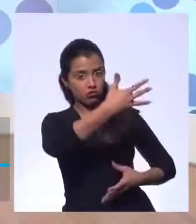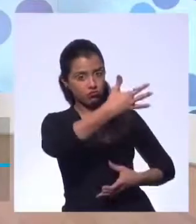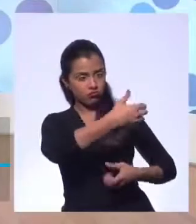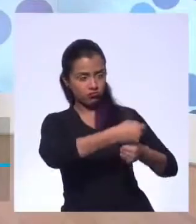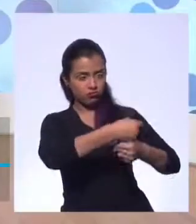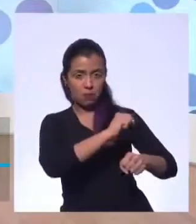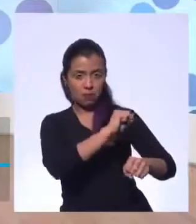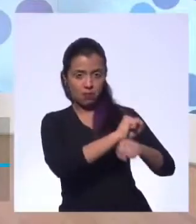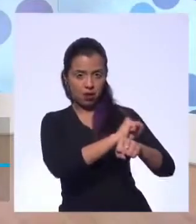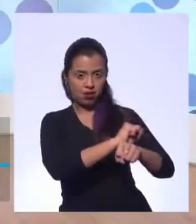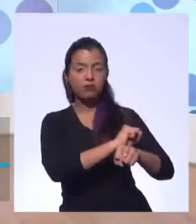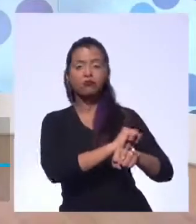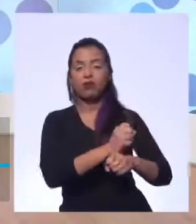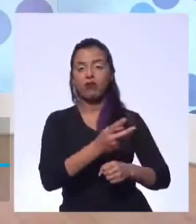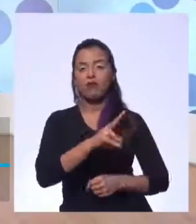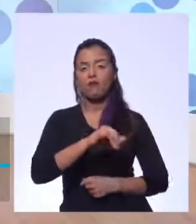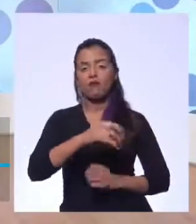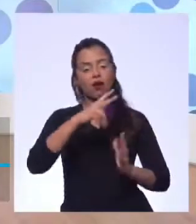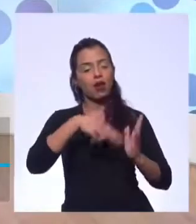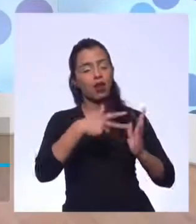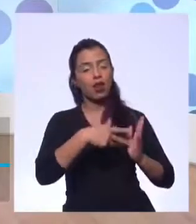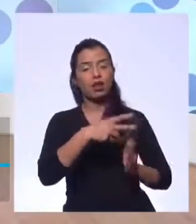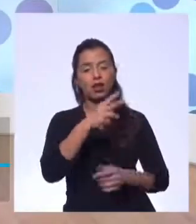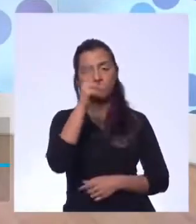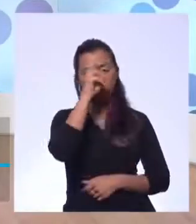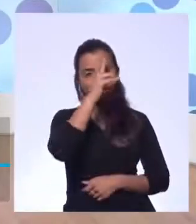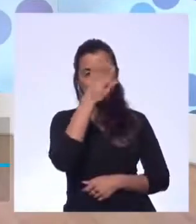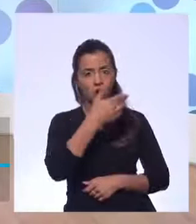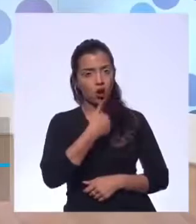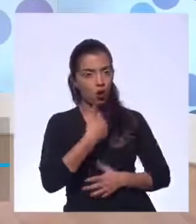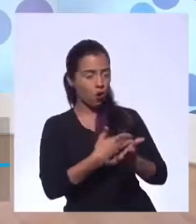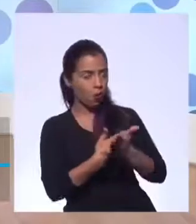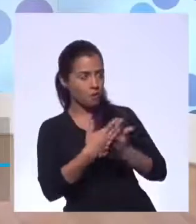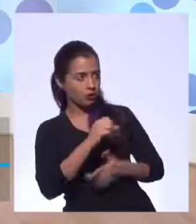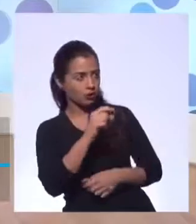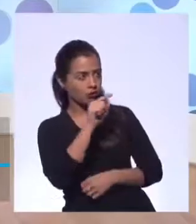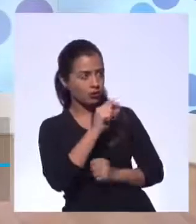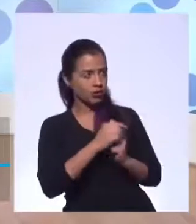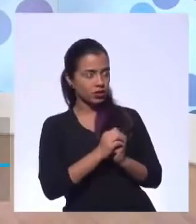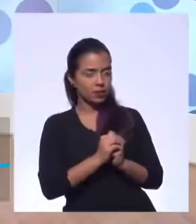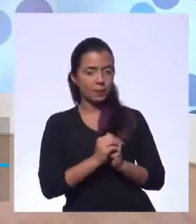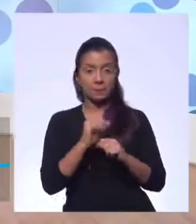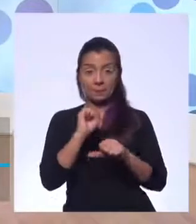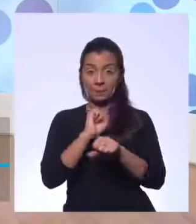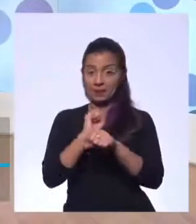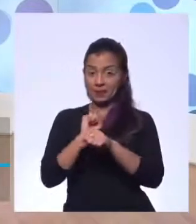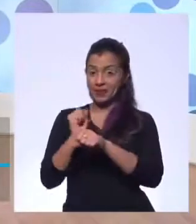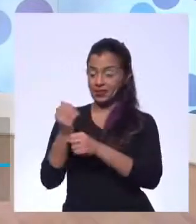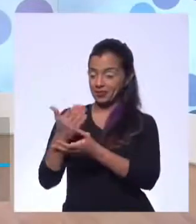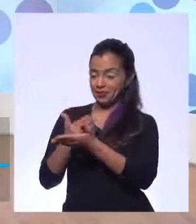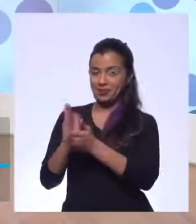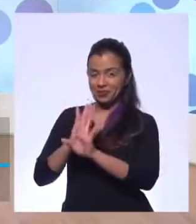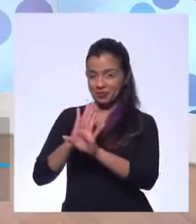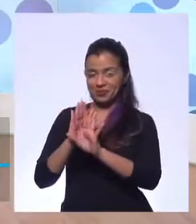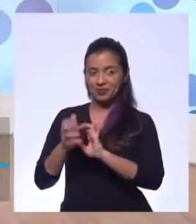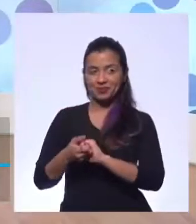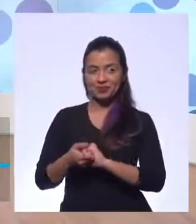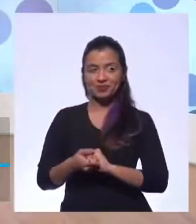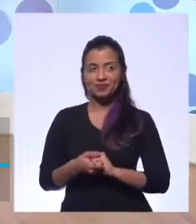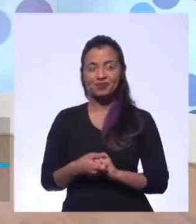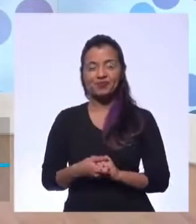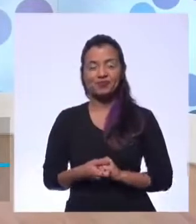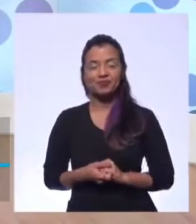pouquinho. Tá bom. E aí a gente lê. Eu começo ou você começa? Calma, deixa eu achar aqui o meu. Então vamos lá.